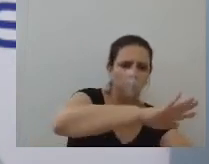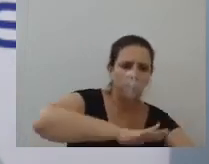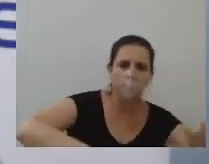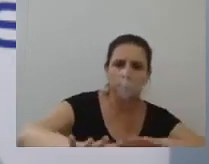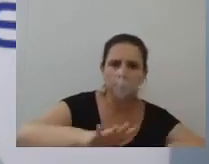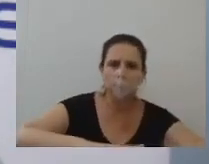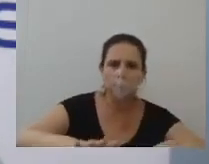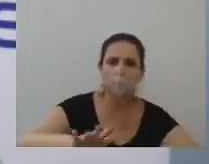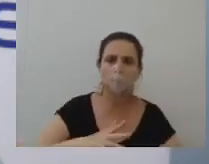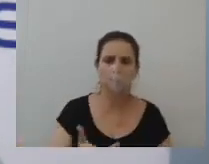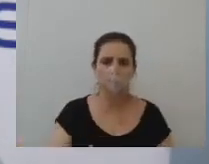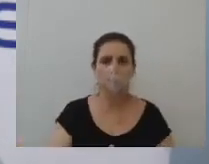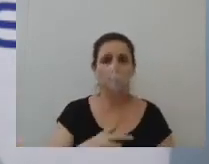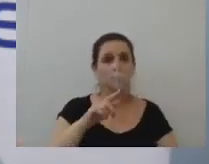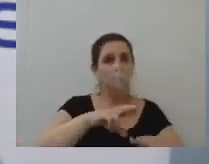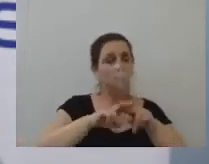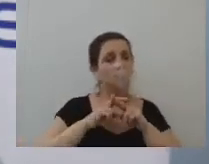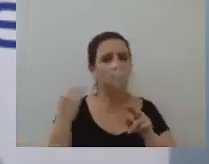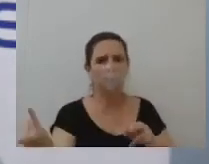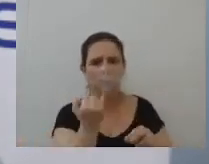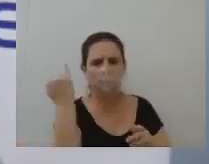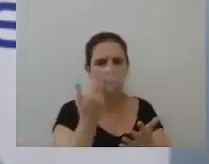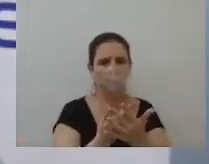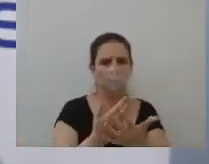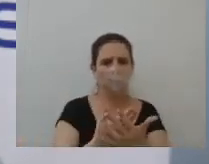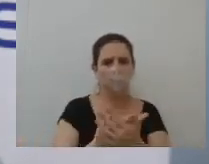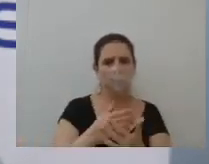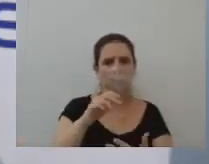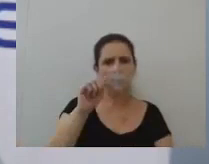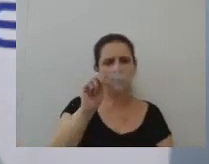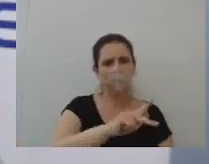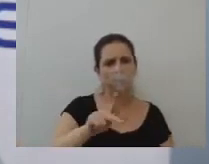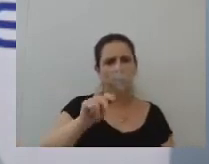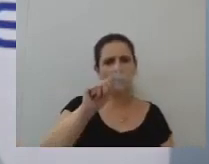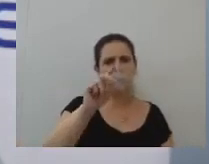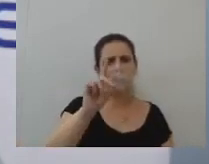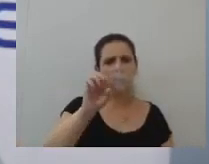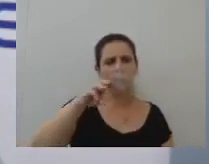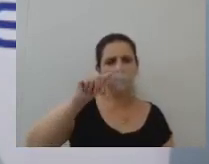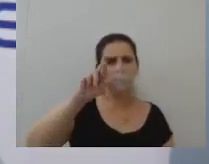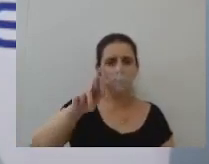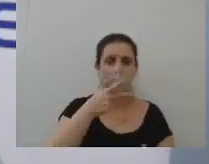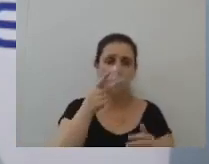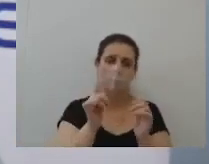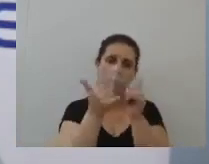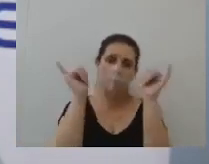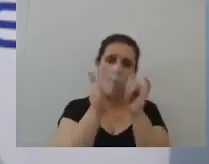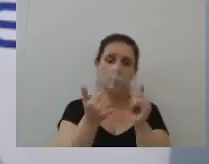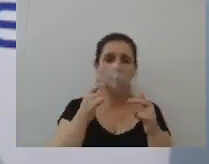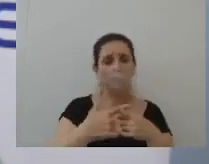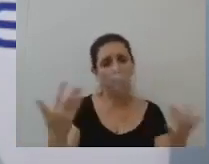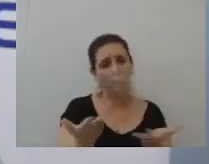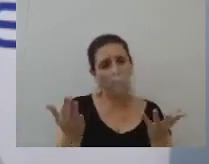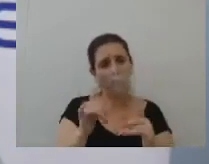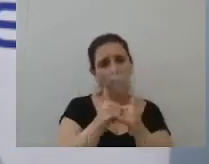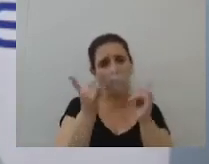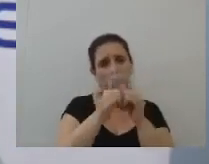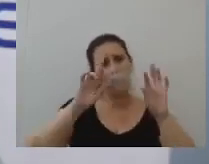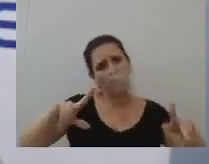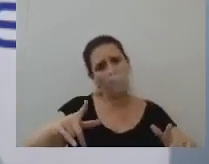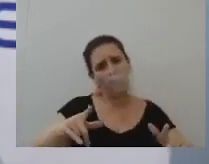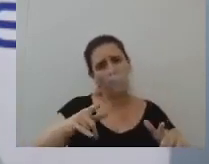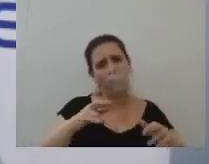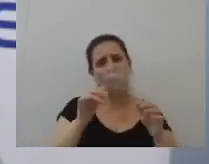isso que foi tão importante aquela aula de Ademar falando sobre energia, que agora a gente vê uma energia de uma forma diferente, uma energia